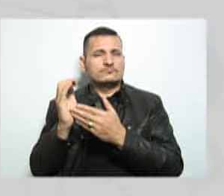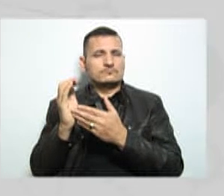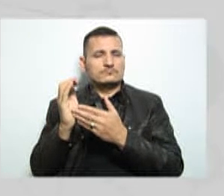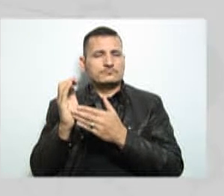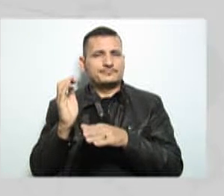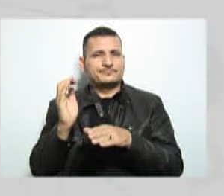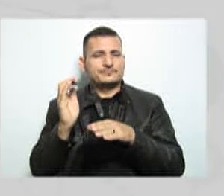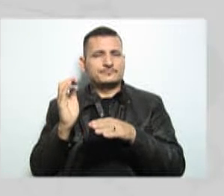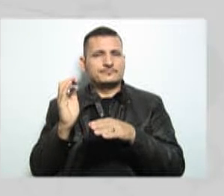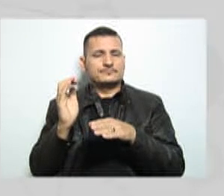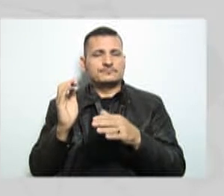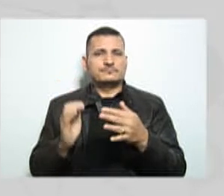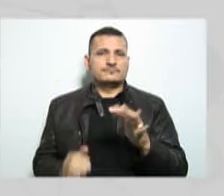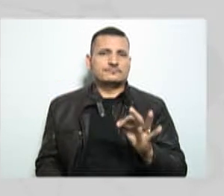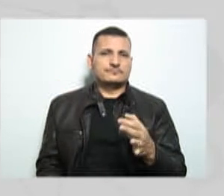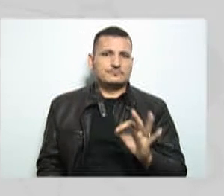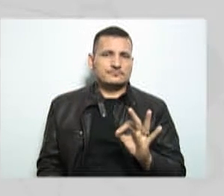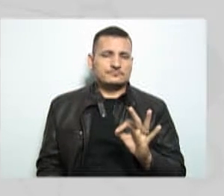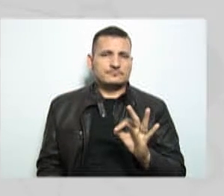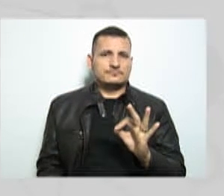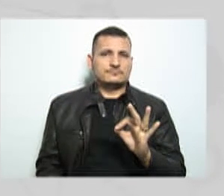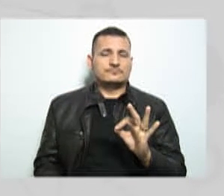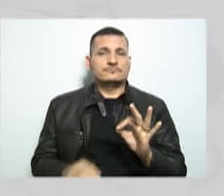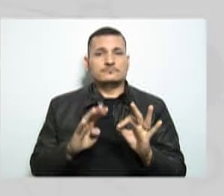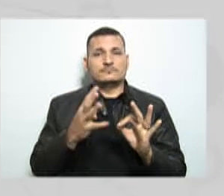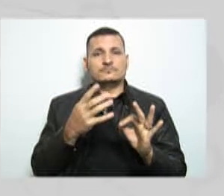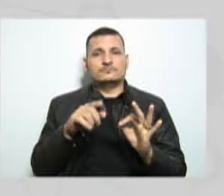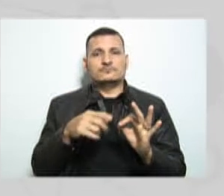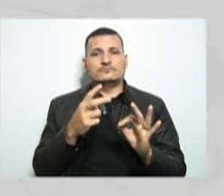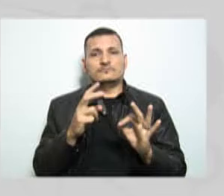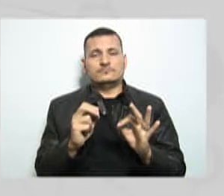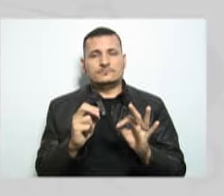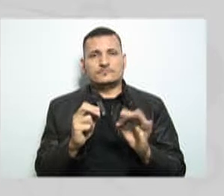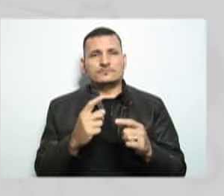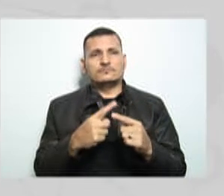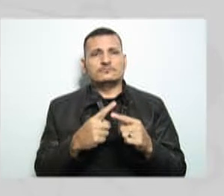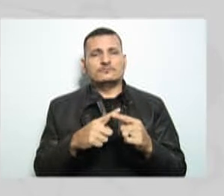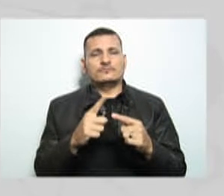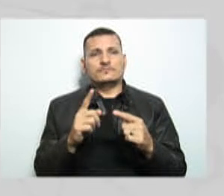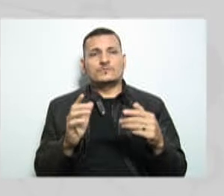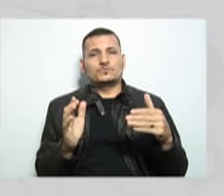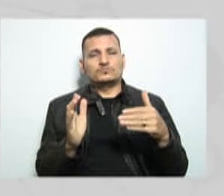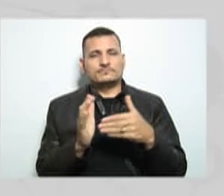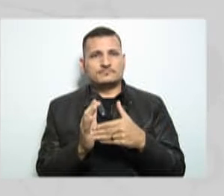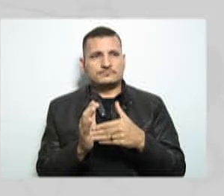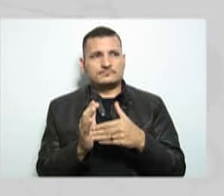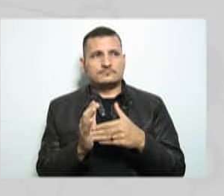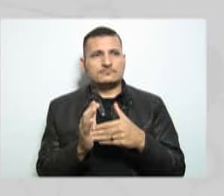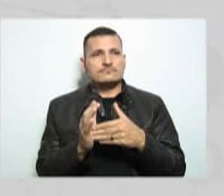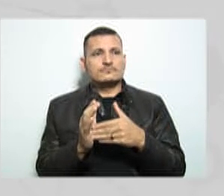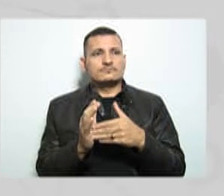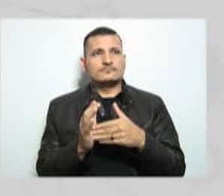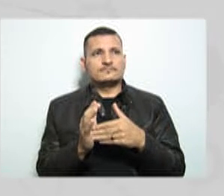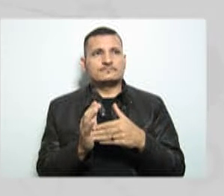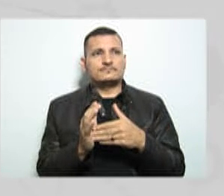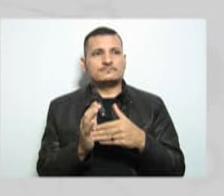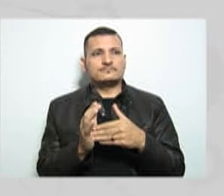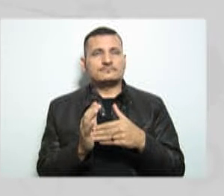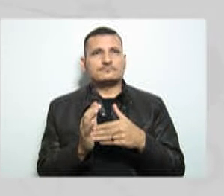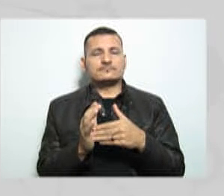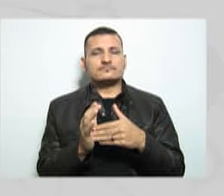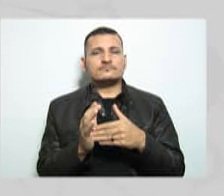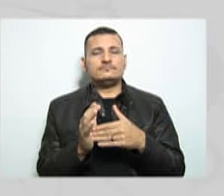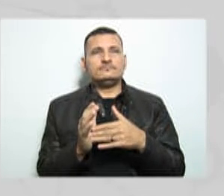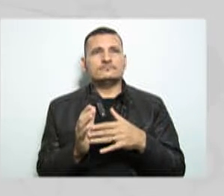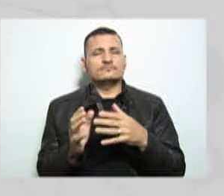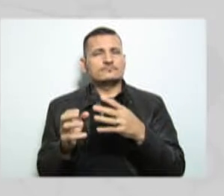sobrar 10 a R$ 4,50, porque foi o último aqui, ó, que ficou. Totalizando o